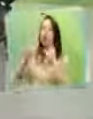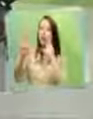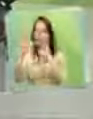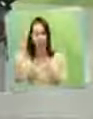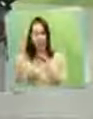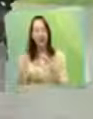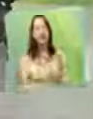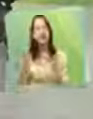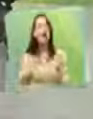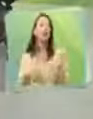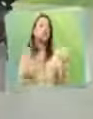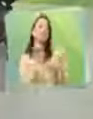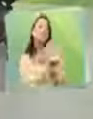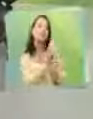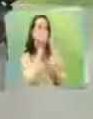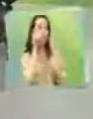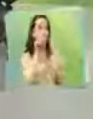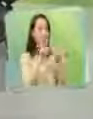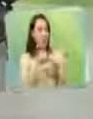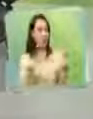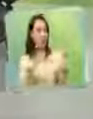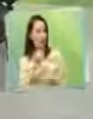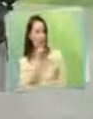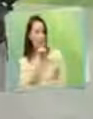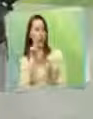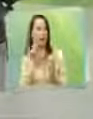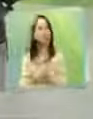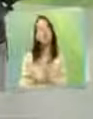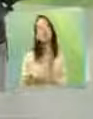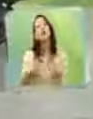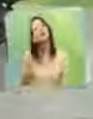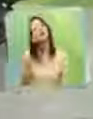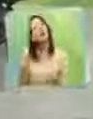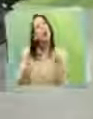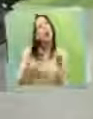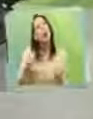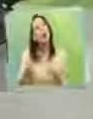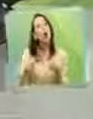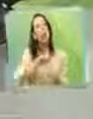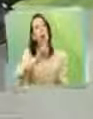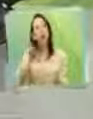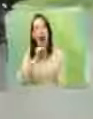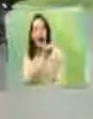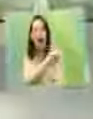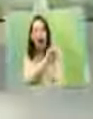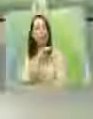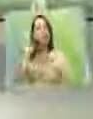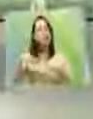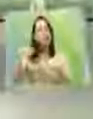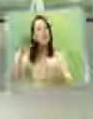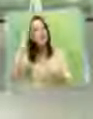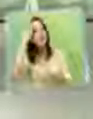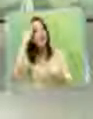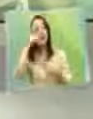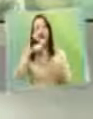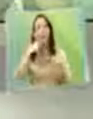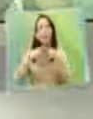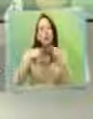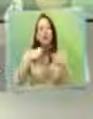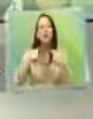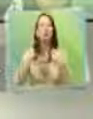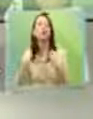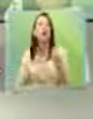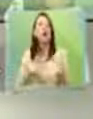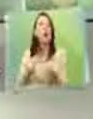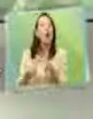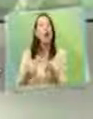eu vou retomar aqui com a professora Simone Calil, perguntando o que os alunos precisam para saber, para responder questões desses assuntos, e sinta-se